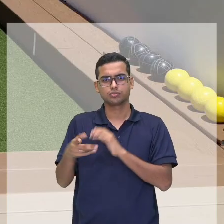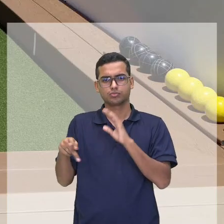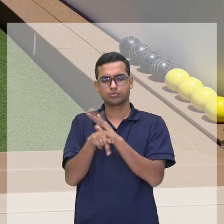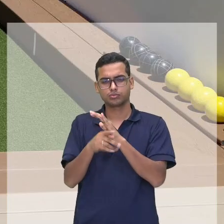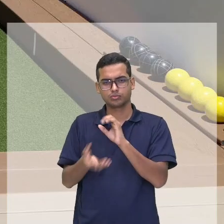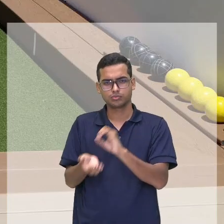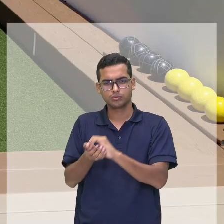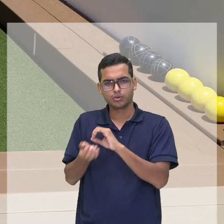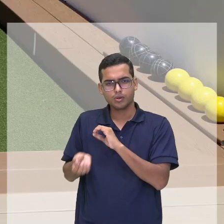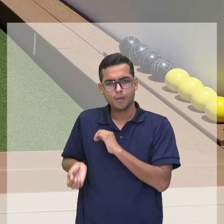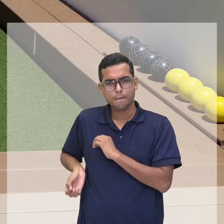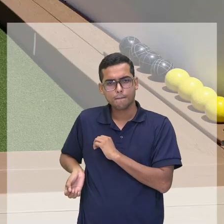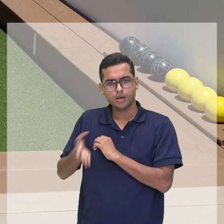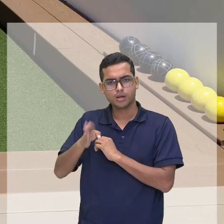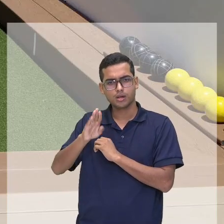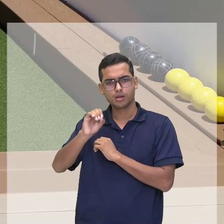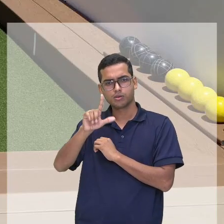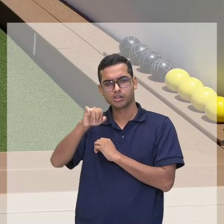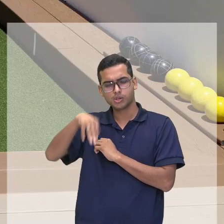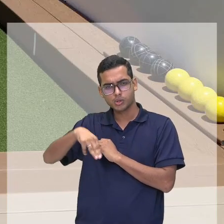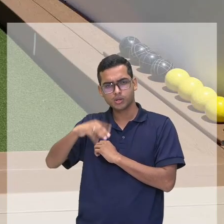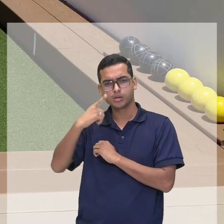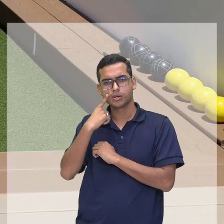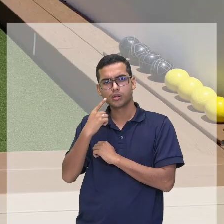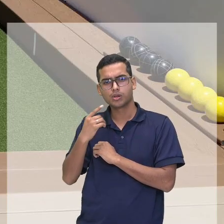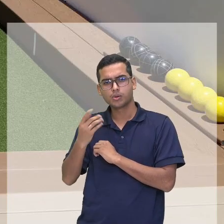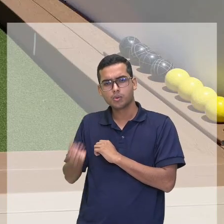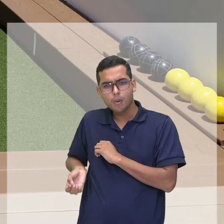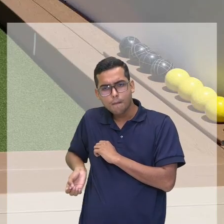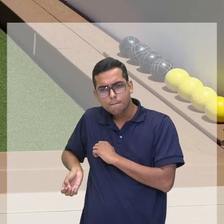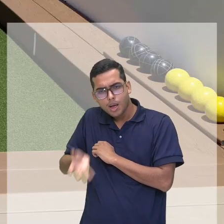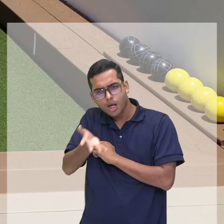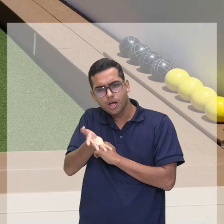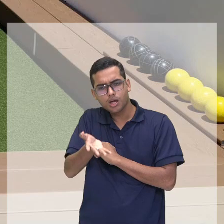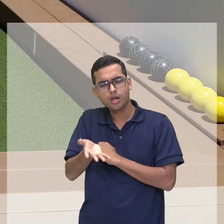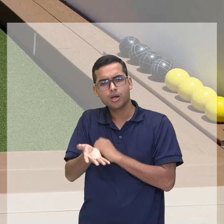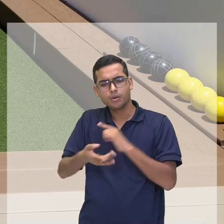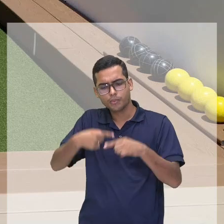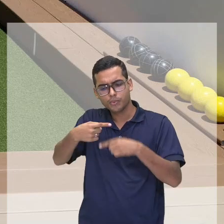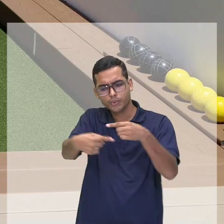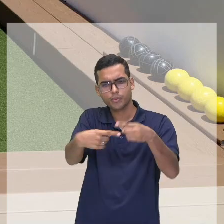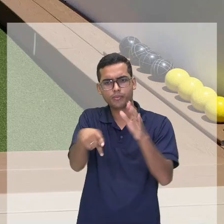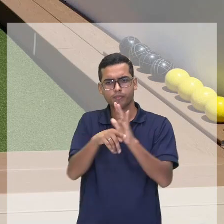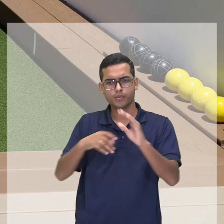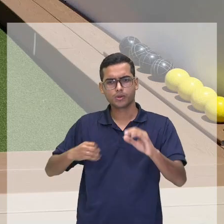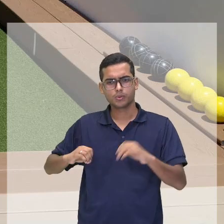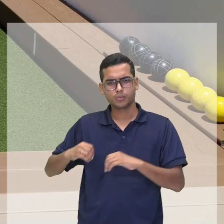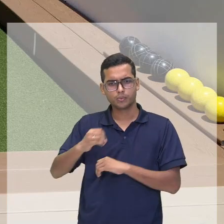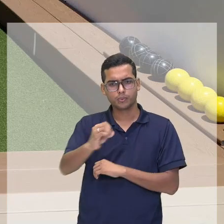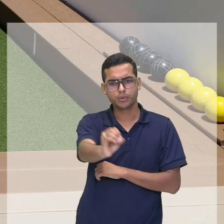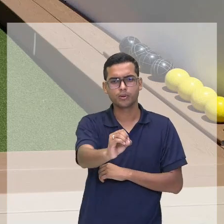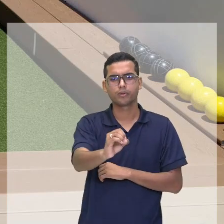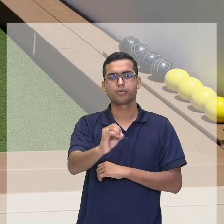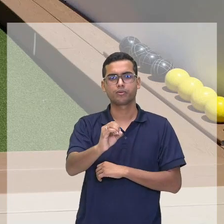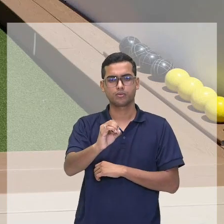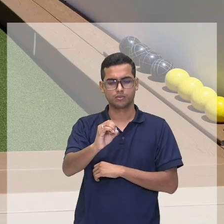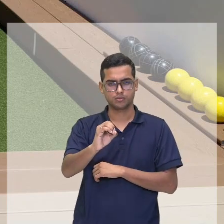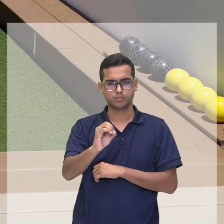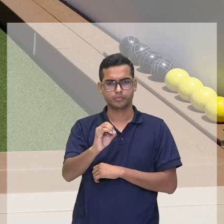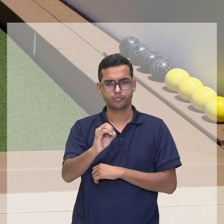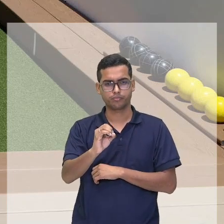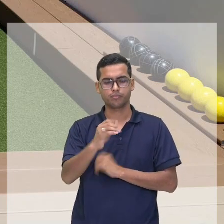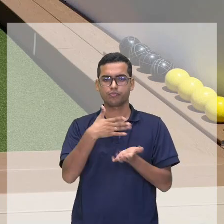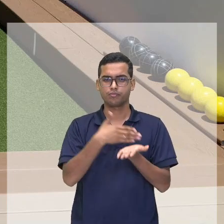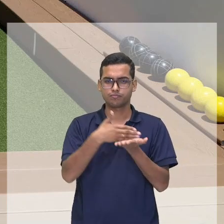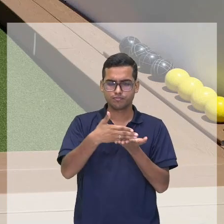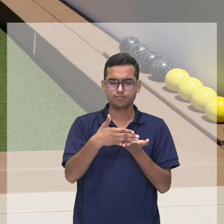frente. Né, a bola vai lá adiante. Né? E aí, quando o bolim parar, começa a